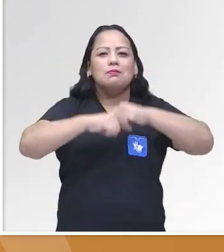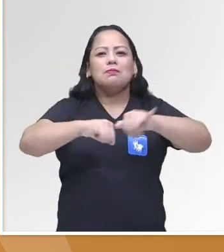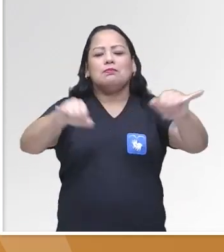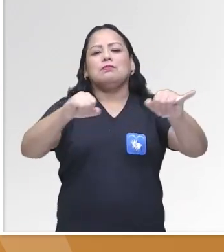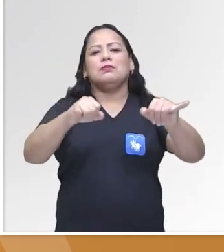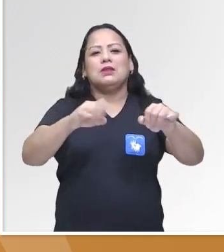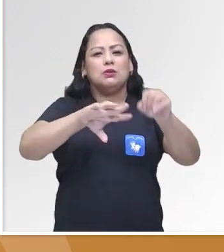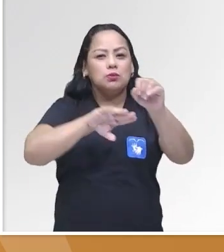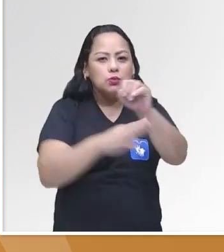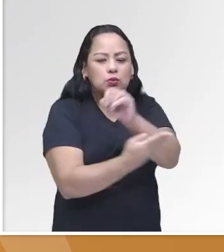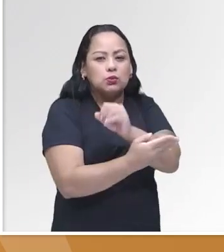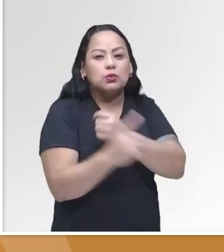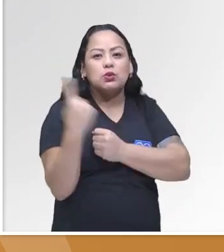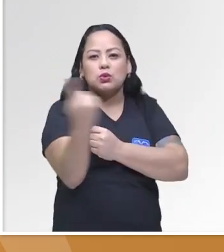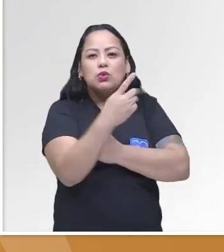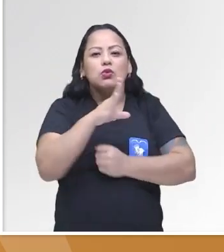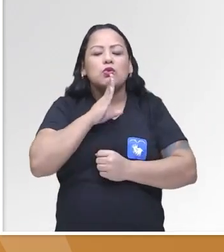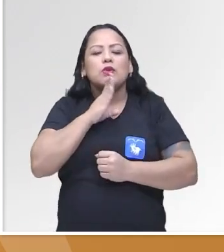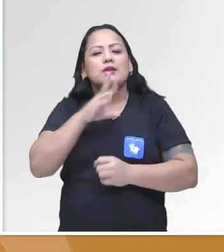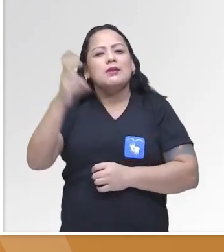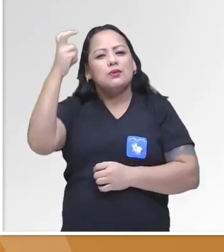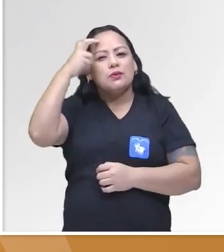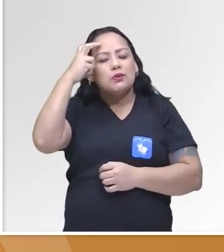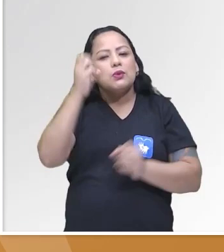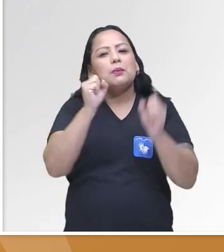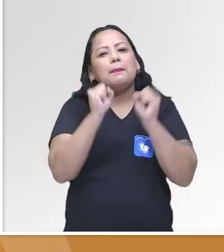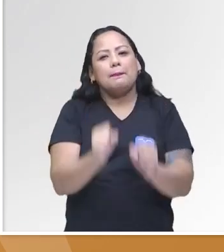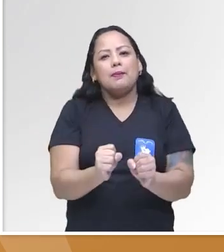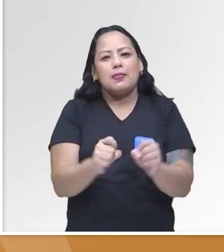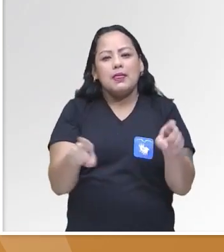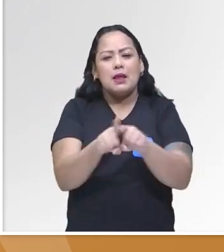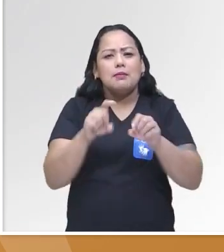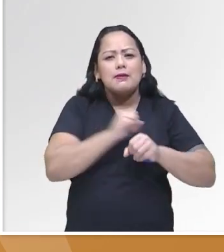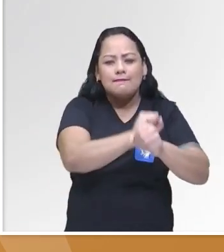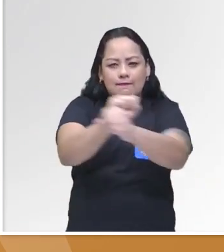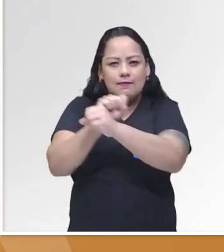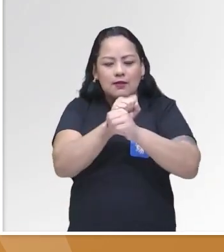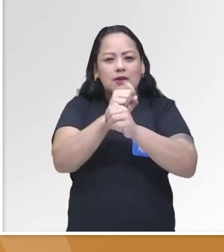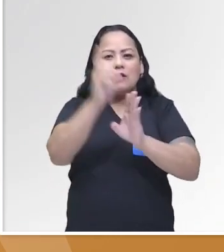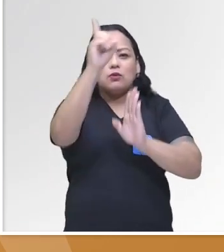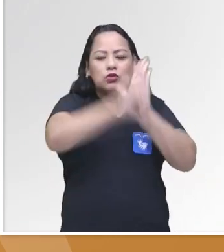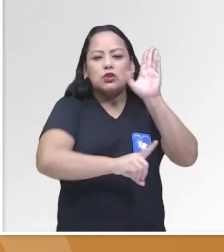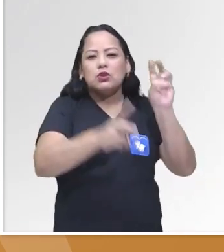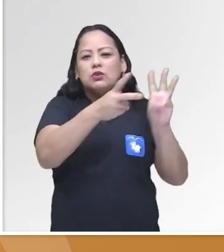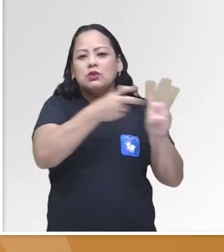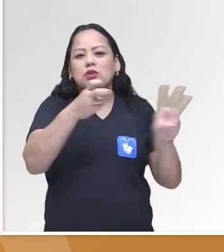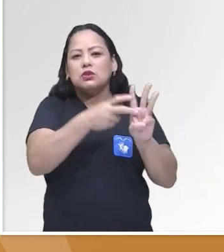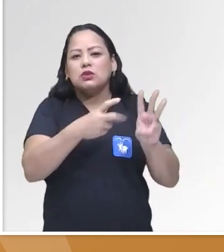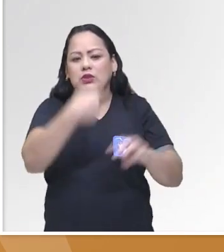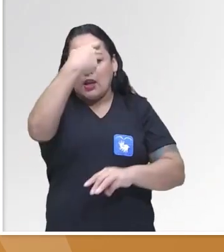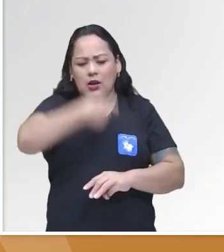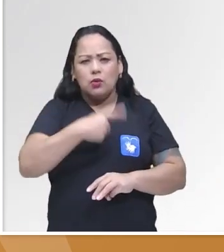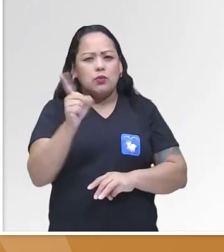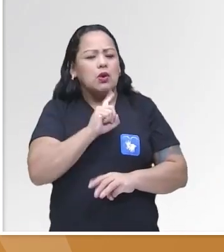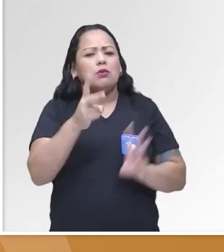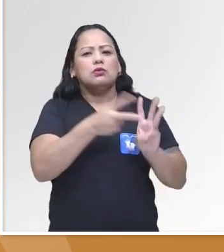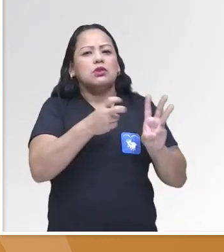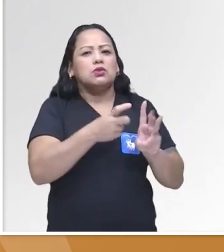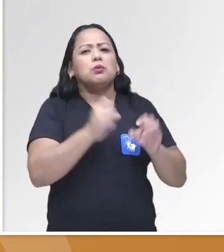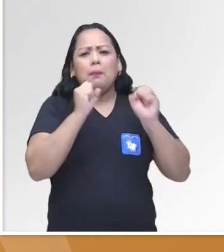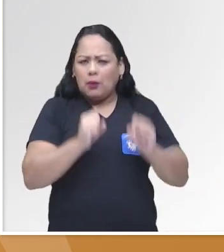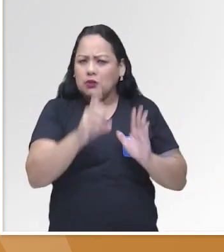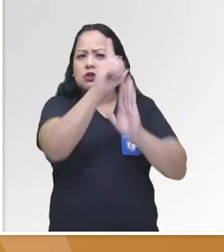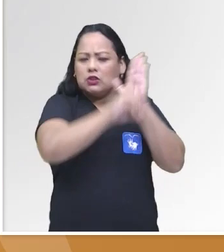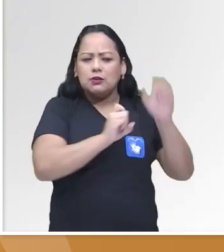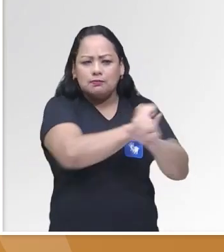Nós podemos conhecer da cultura, nós podemos defender o direito dos índios sem sermos índios.